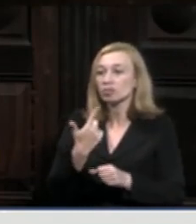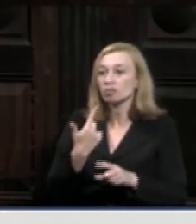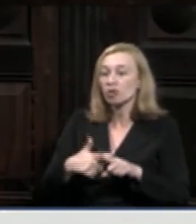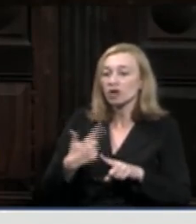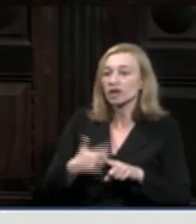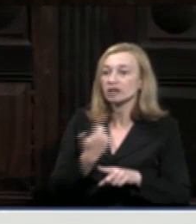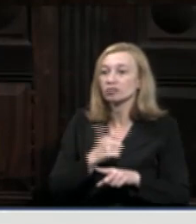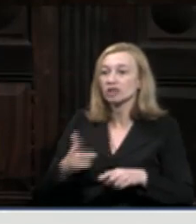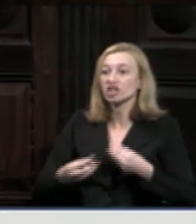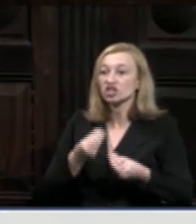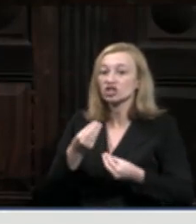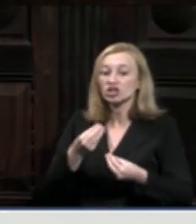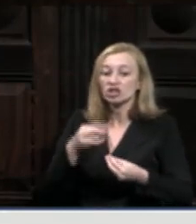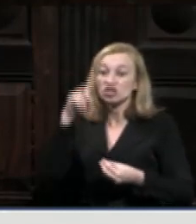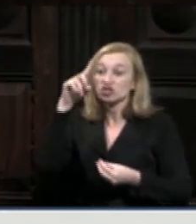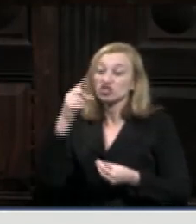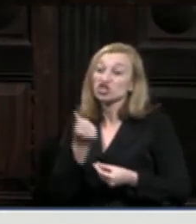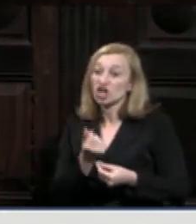transporte.